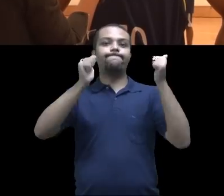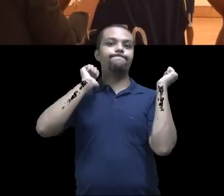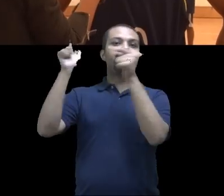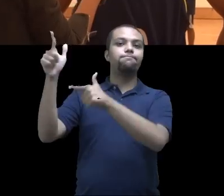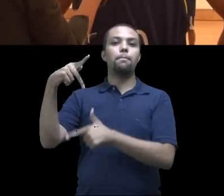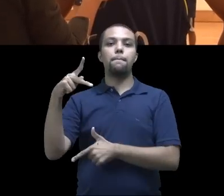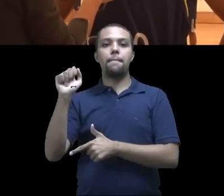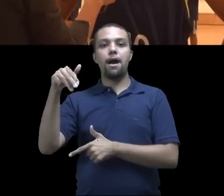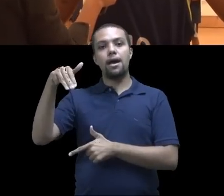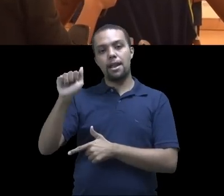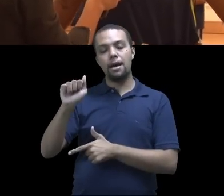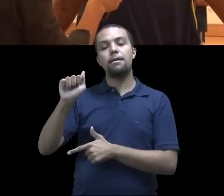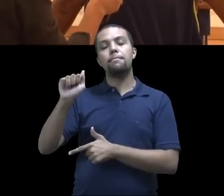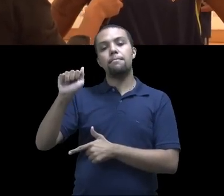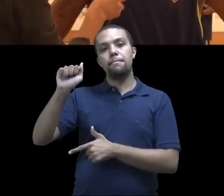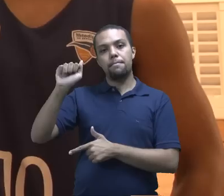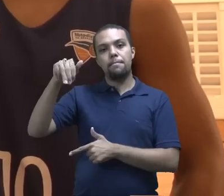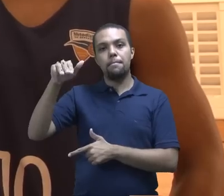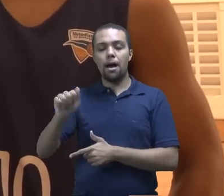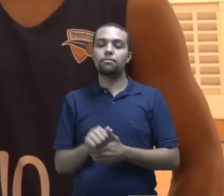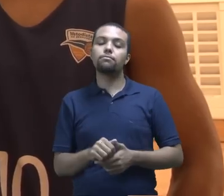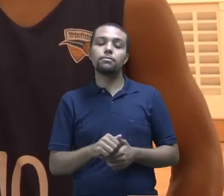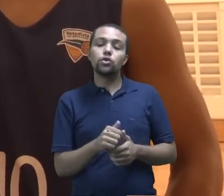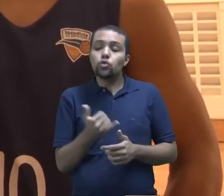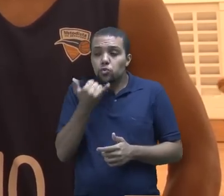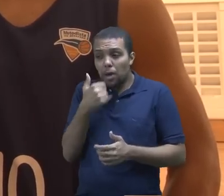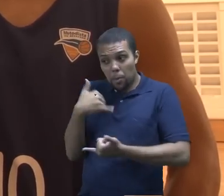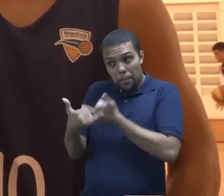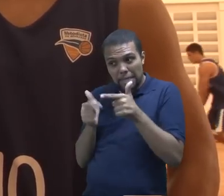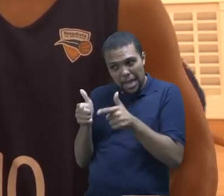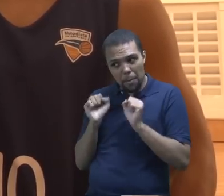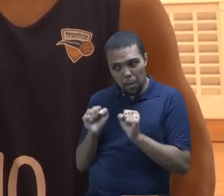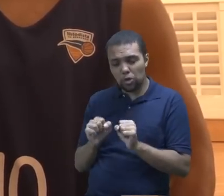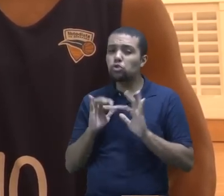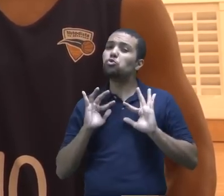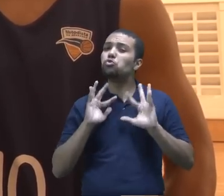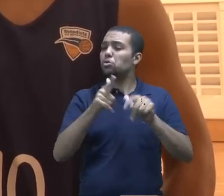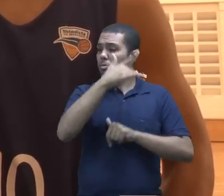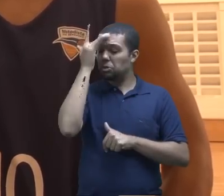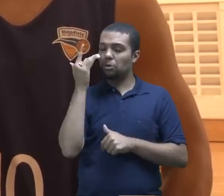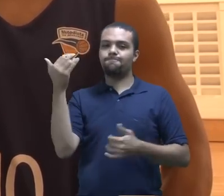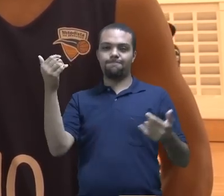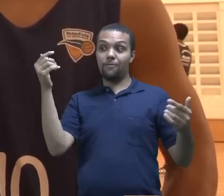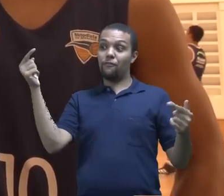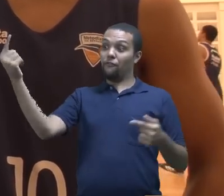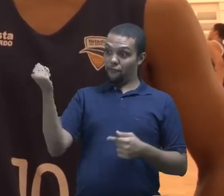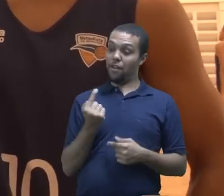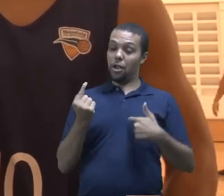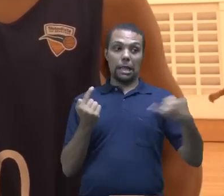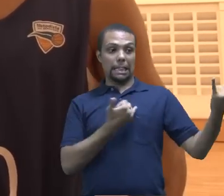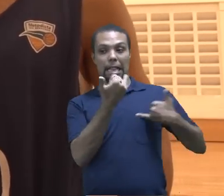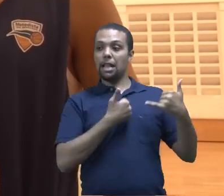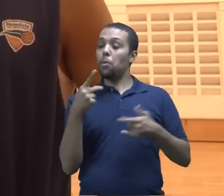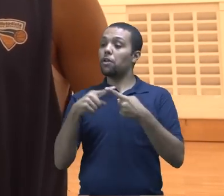muito mais avançado que no Panamá. Se me permite, eu vou brincar um pouco com você. Todo mundo, quando você veio para cá, brincou porque eu